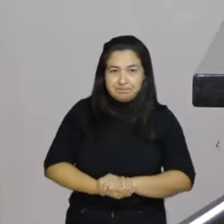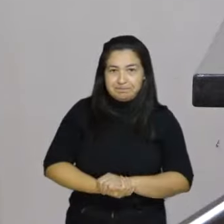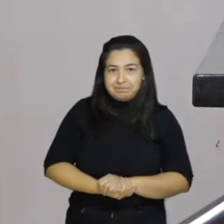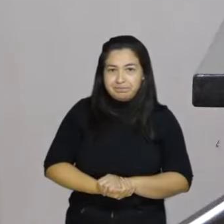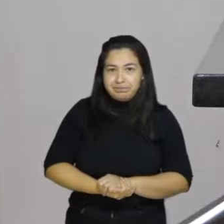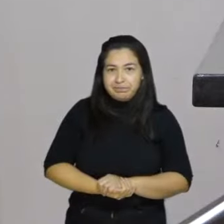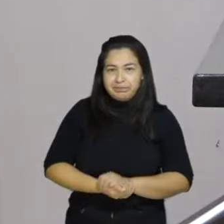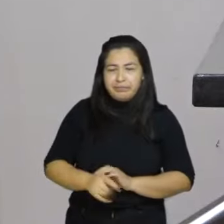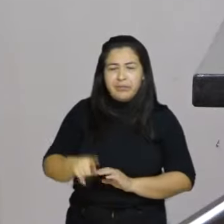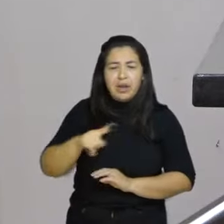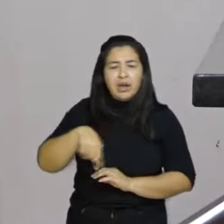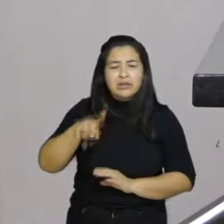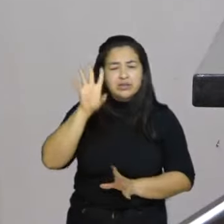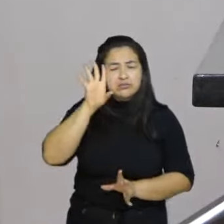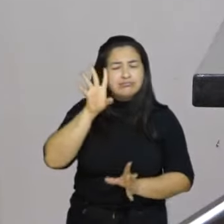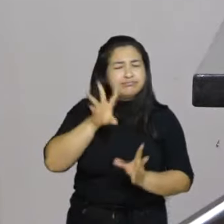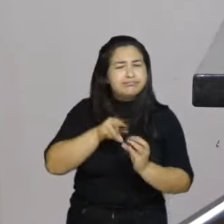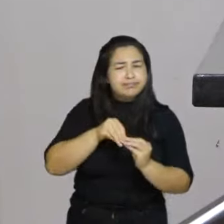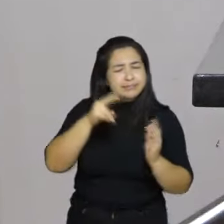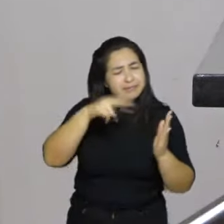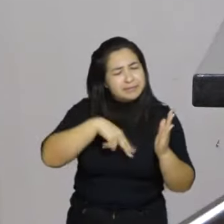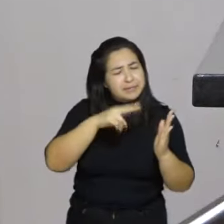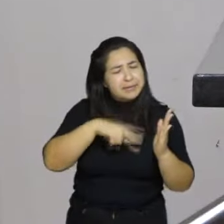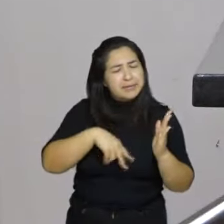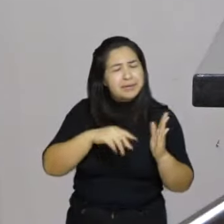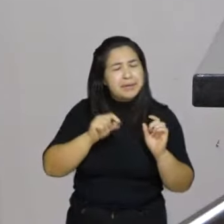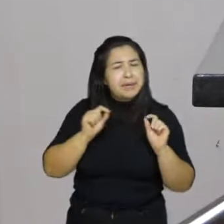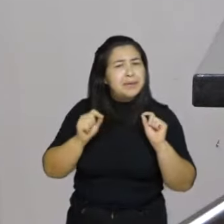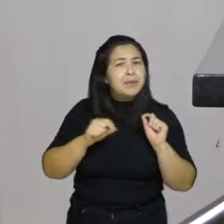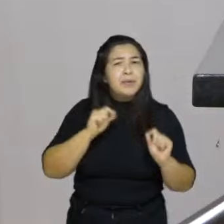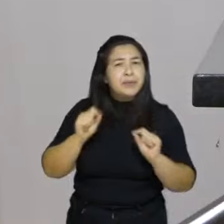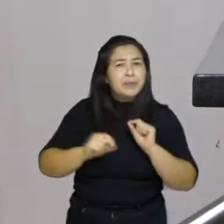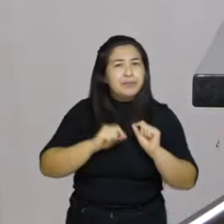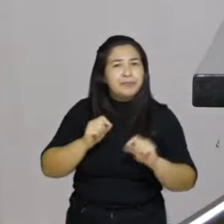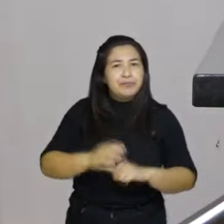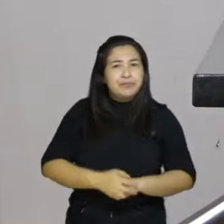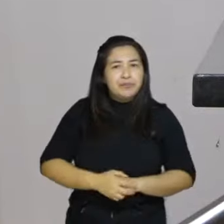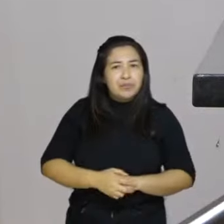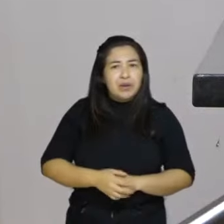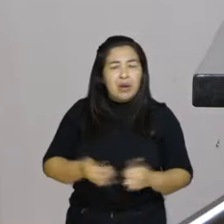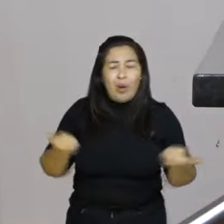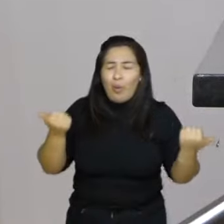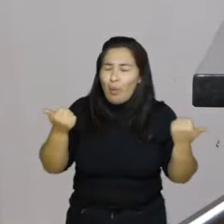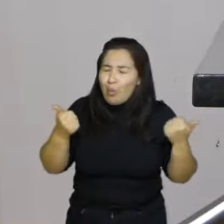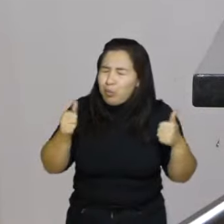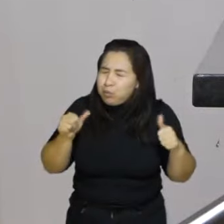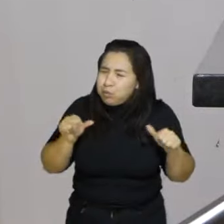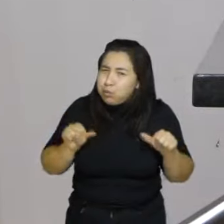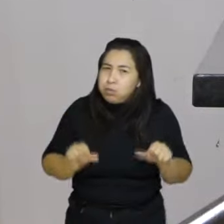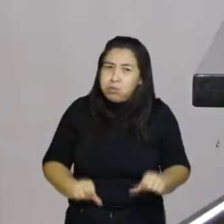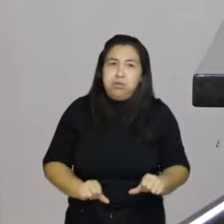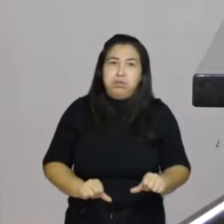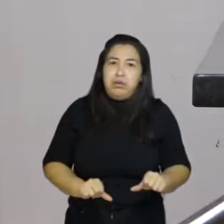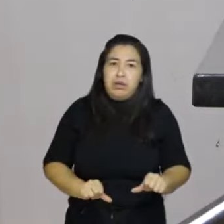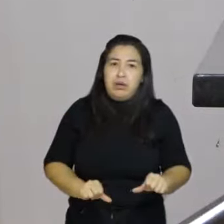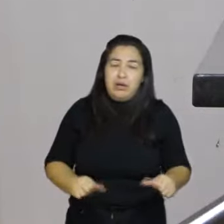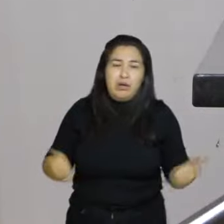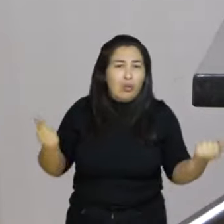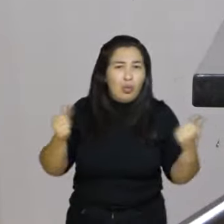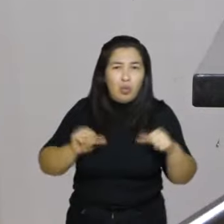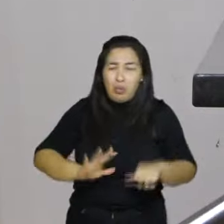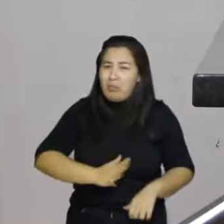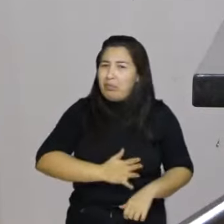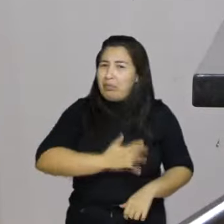gente tira disso aqui primeiro que péssimo exemplo péssimo exemplo